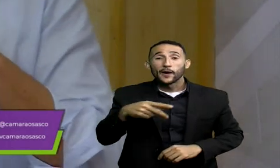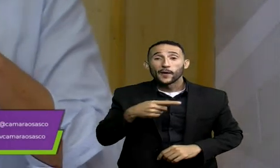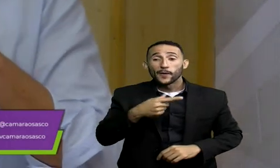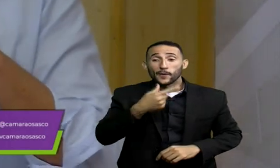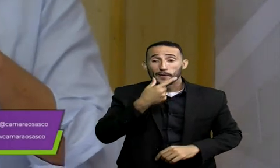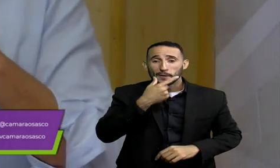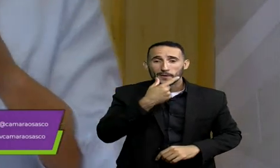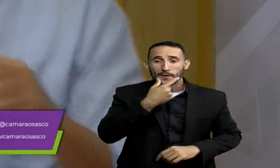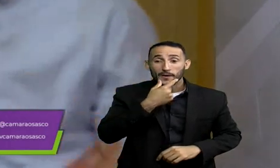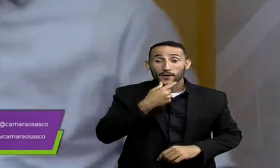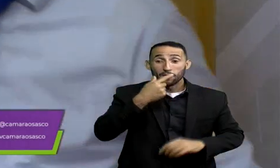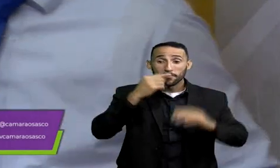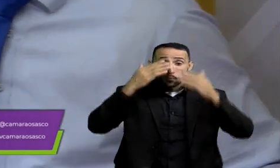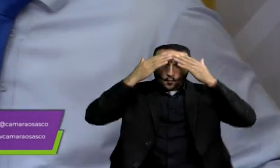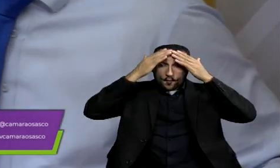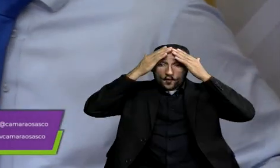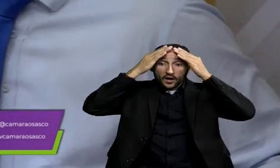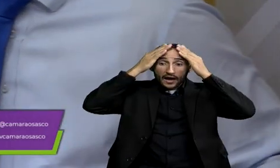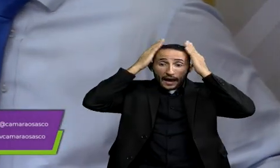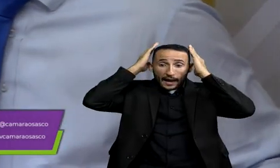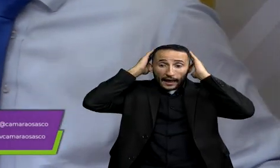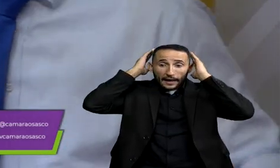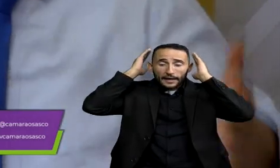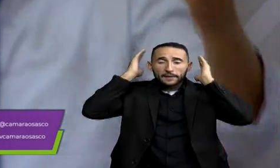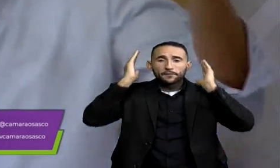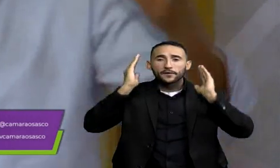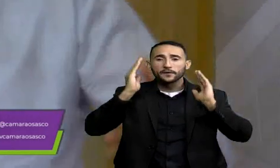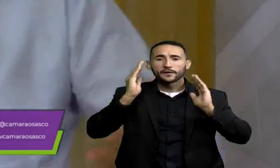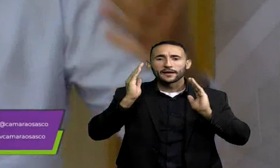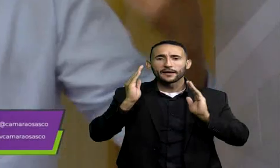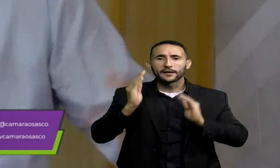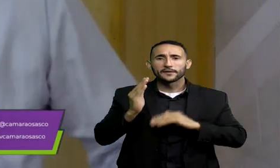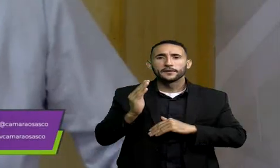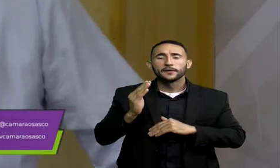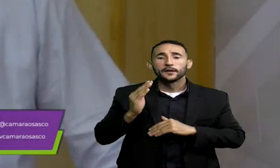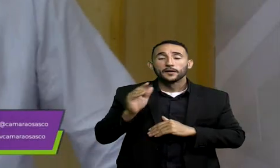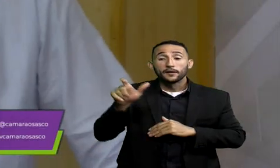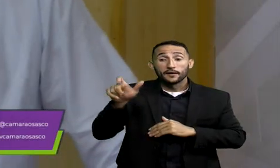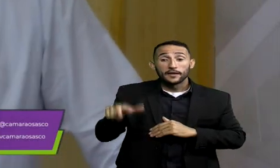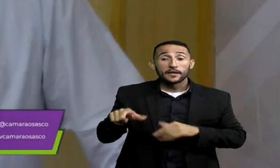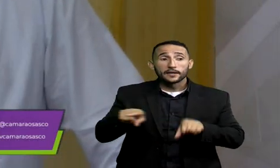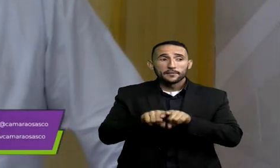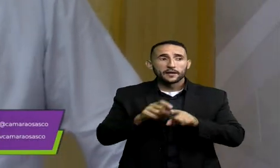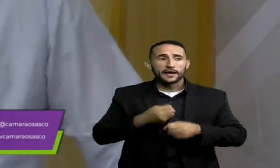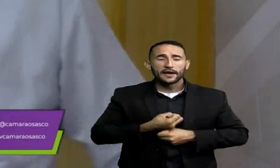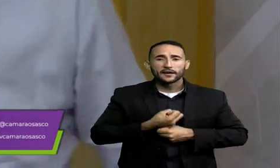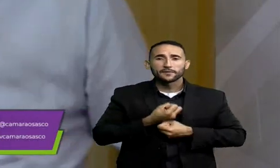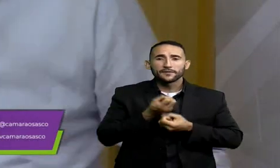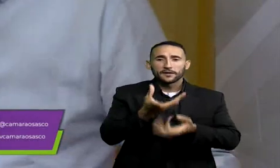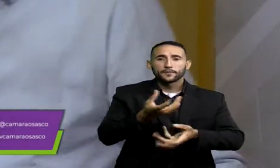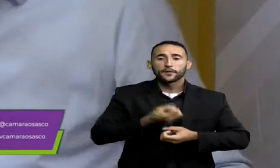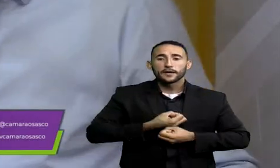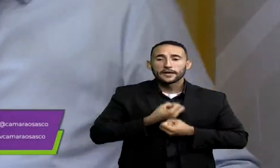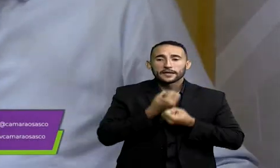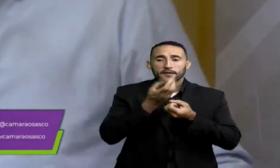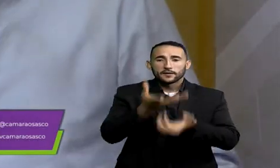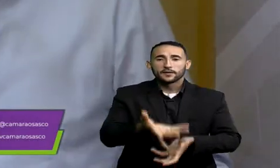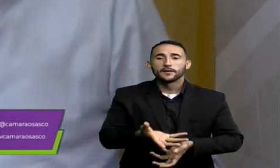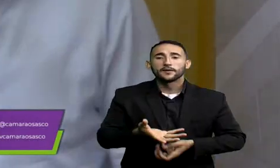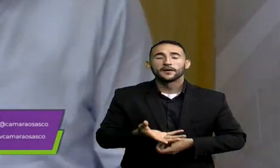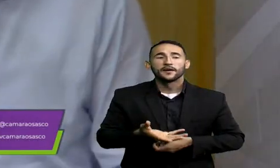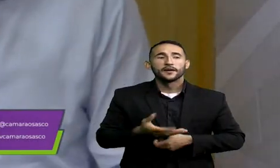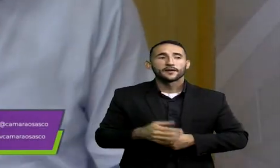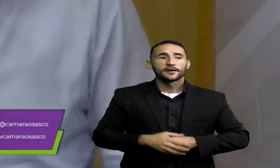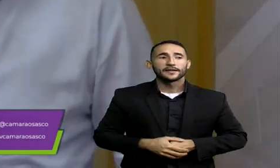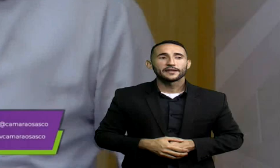preta grande careca e agora descobri que é poeta também né Presidente faz poesia faz versos enfim eh O